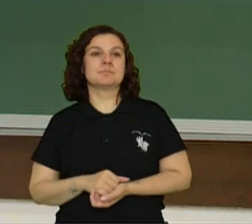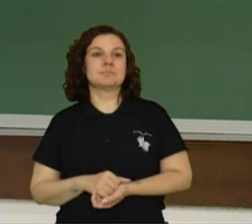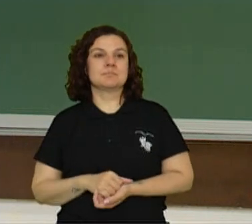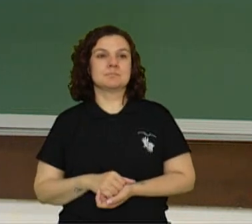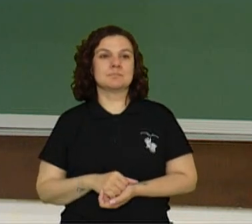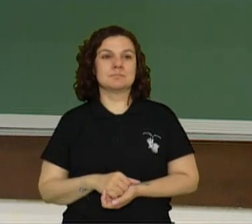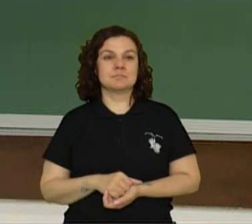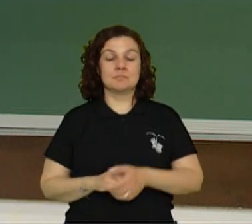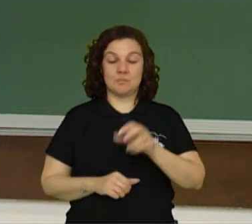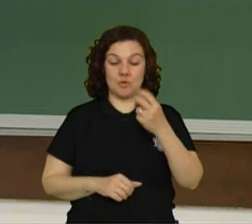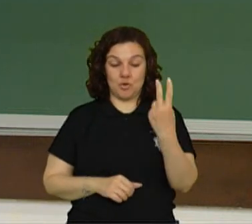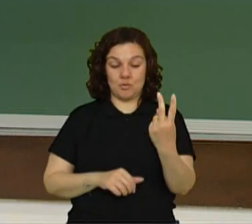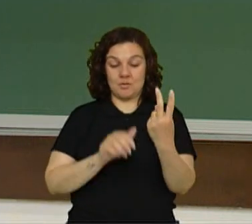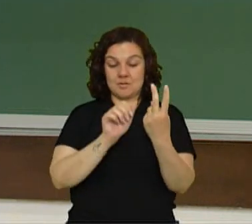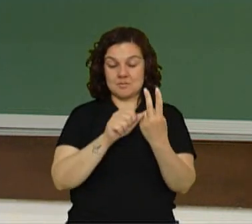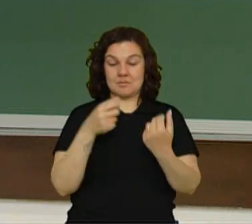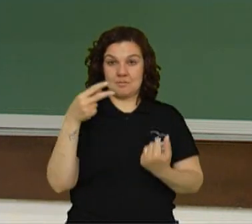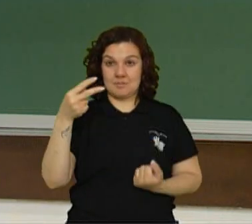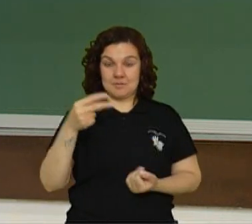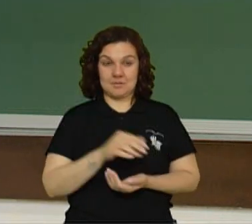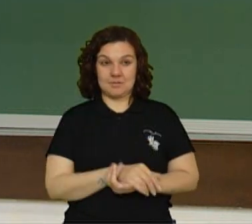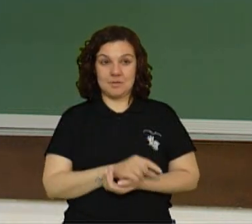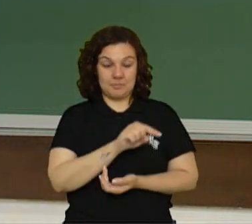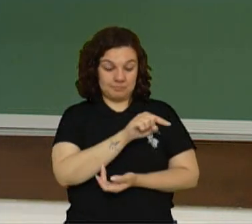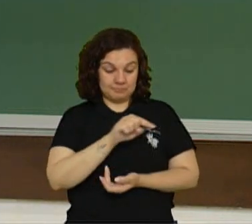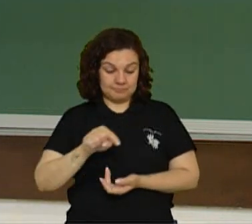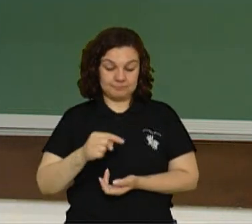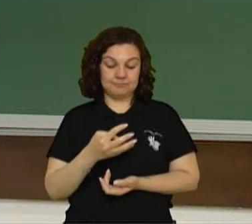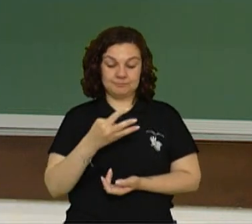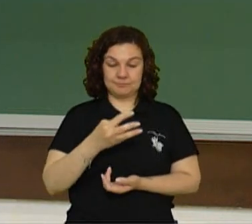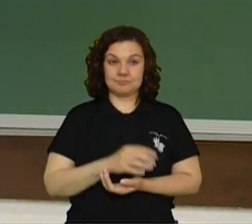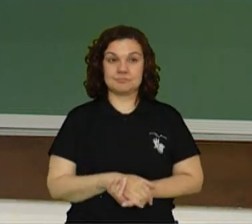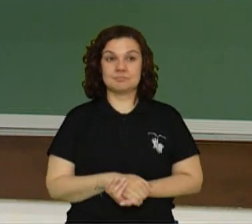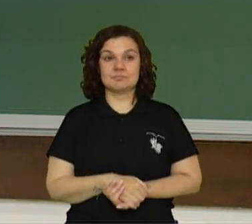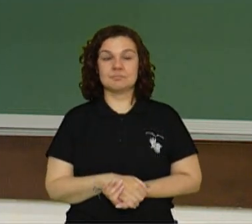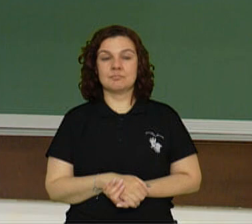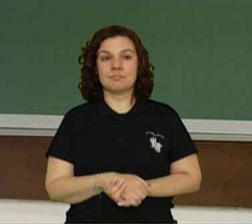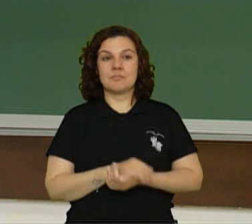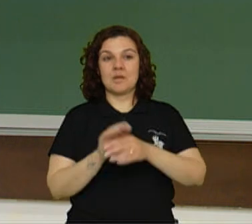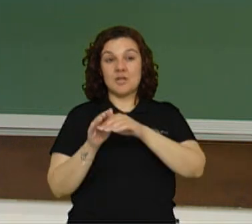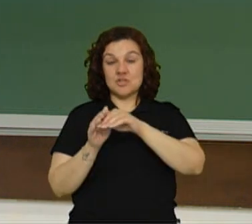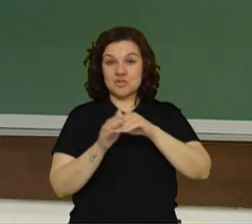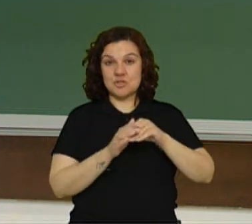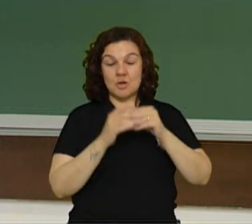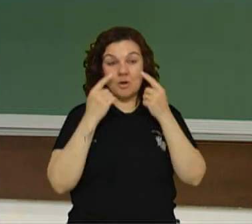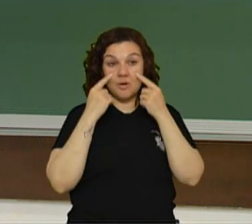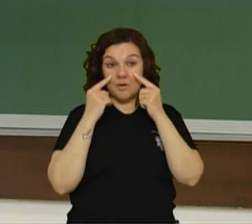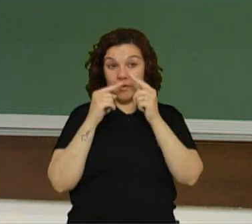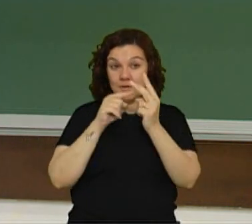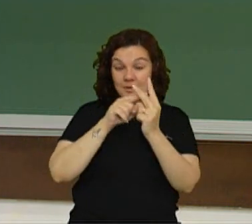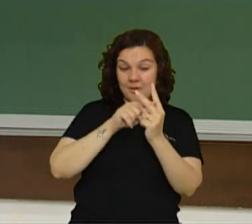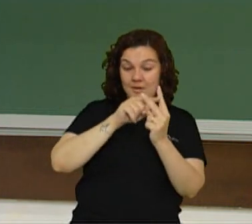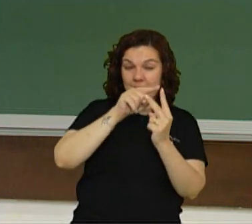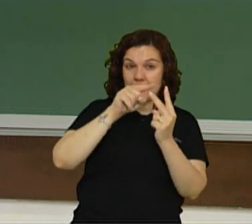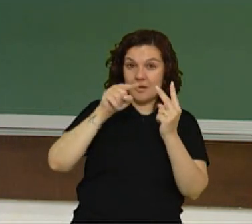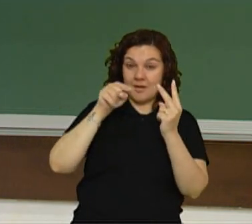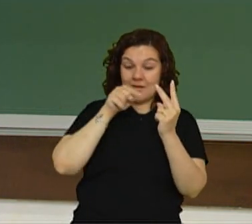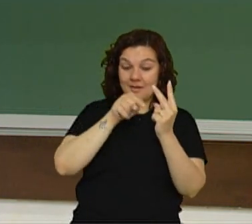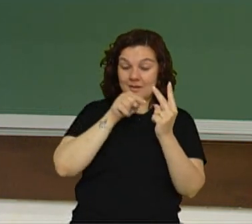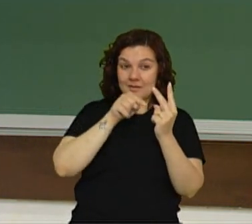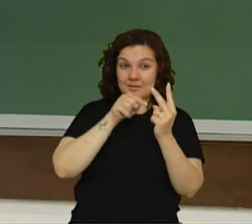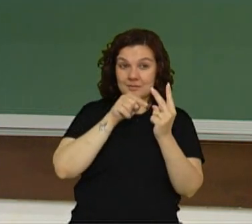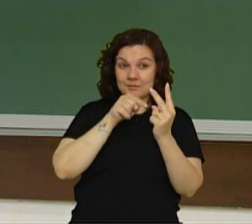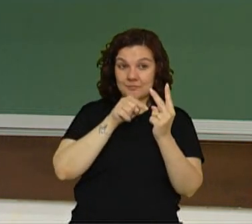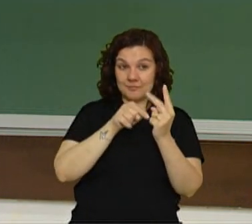2 As ao quadrado sobre o mesmo denominador 4. Tirando a raiz, cuidado aqui, quando essa